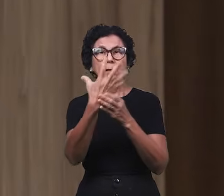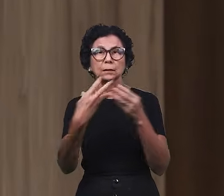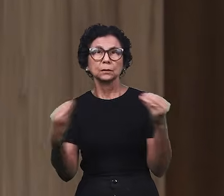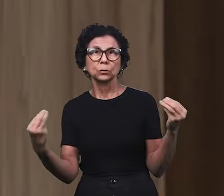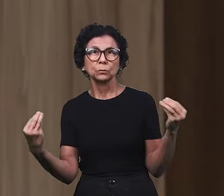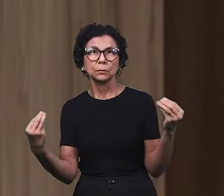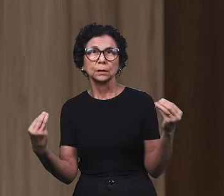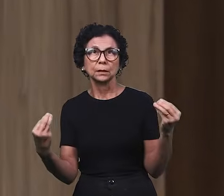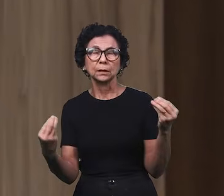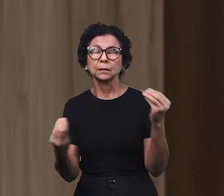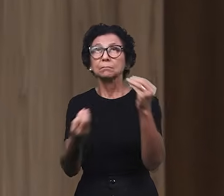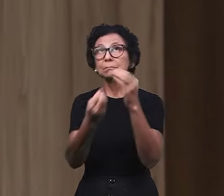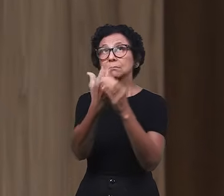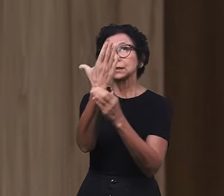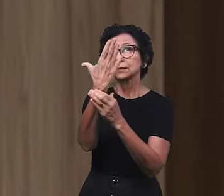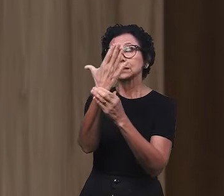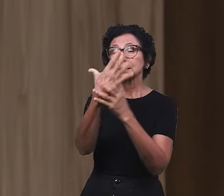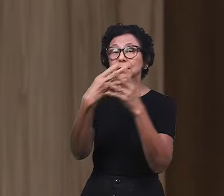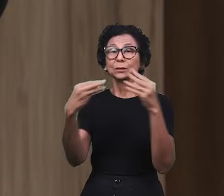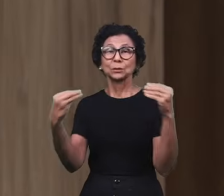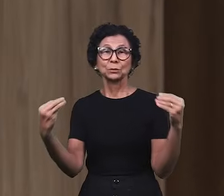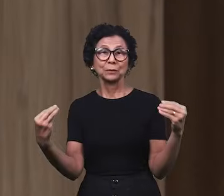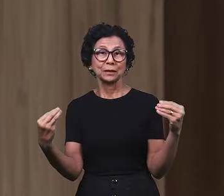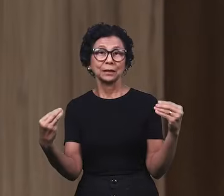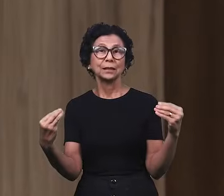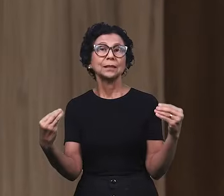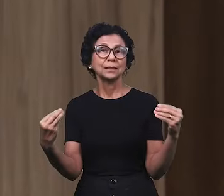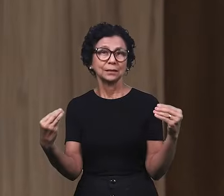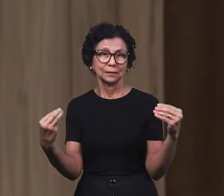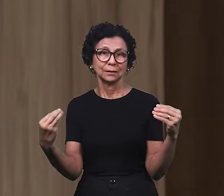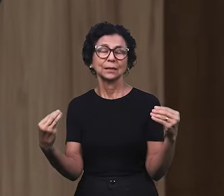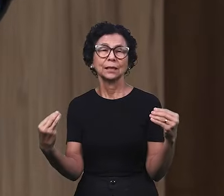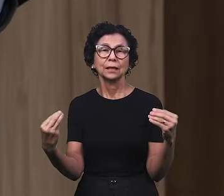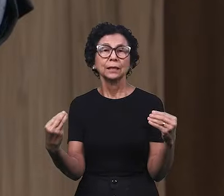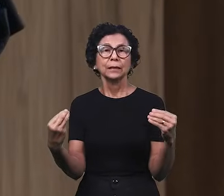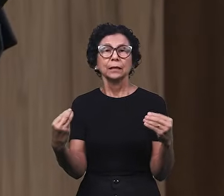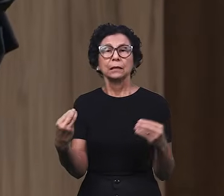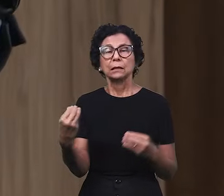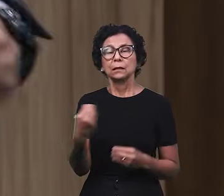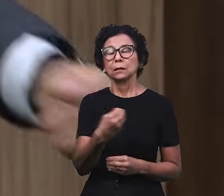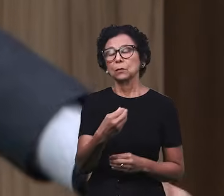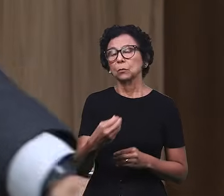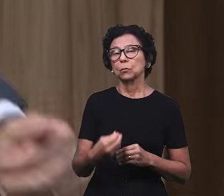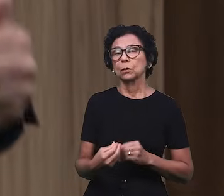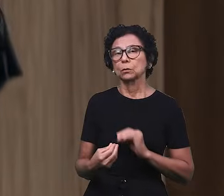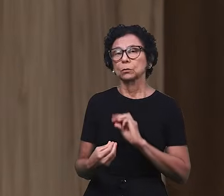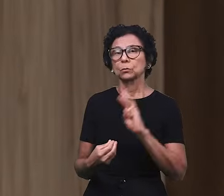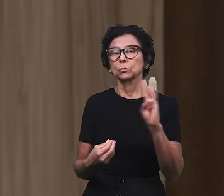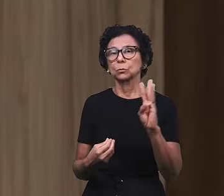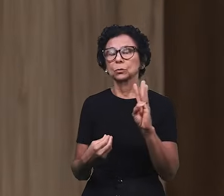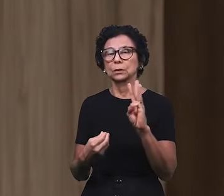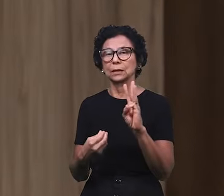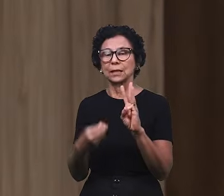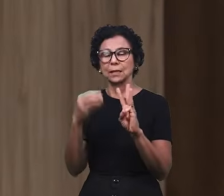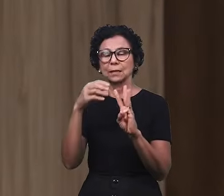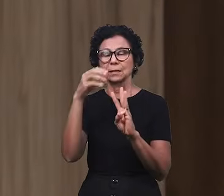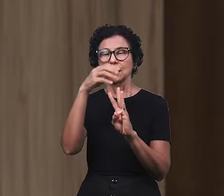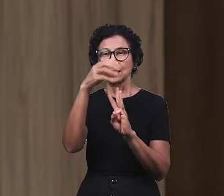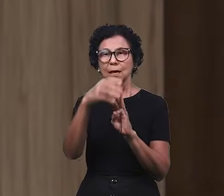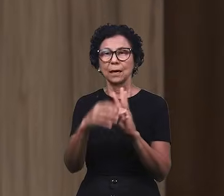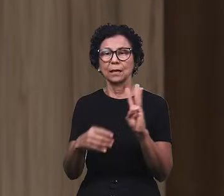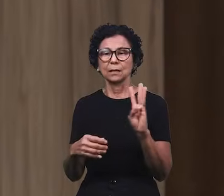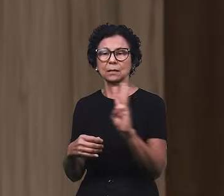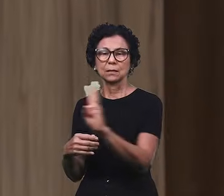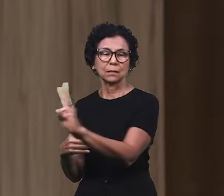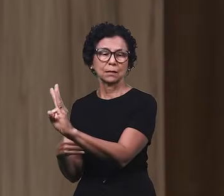e desaparecia. Ela aparecia e desaparecia. E quando eles saíram da presença de Herodes, ela apareceu